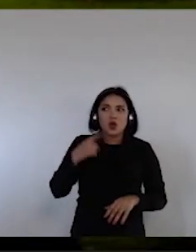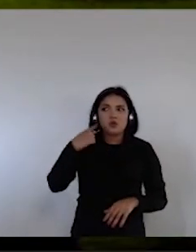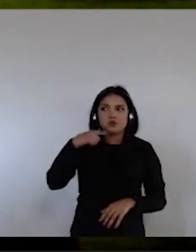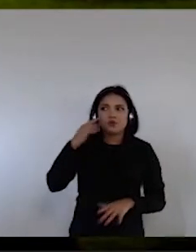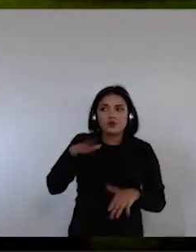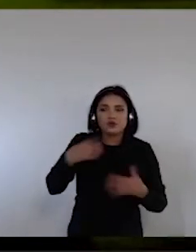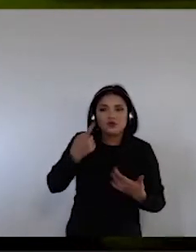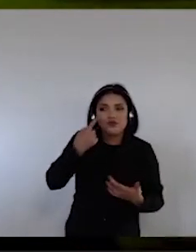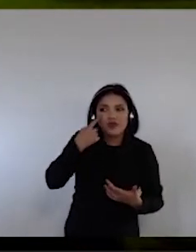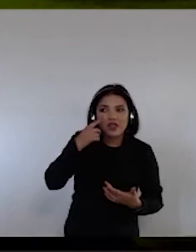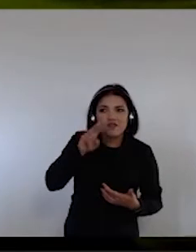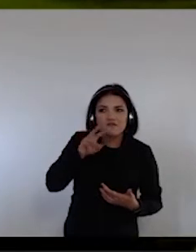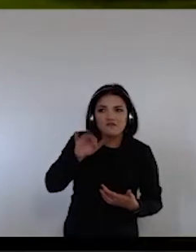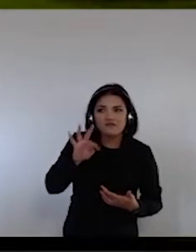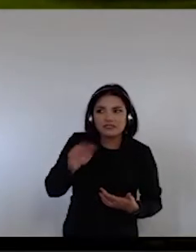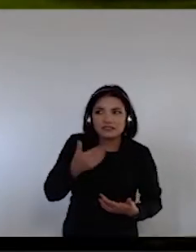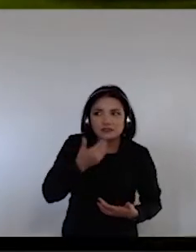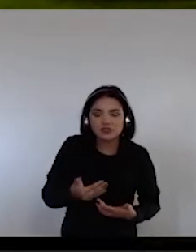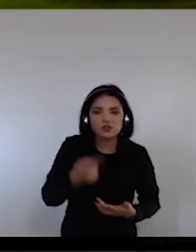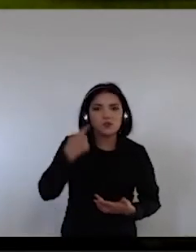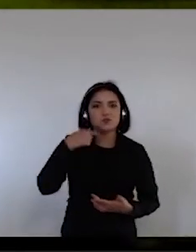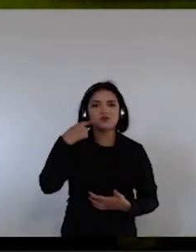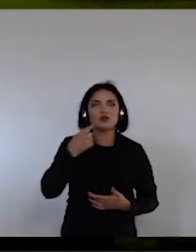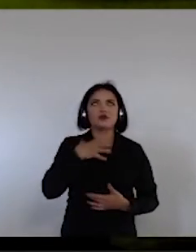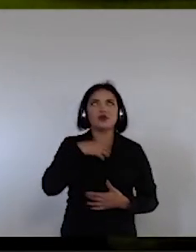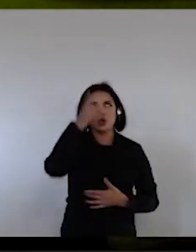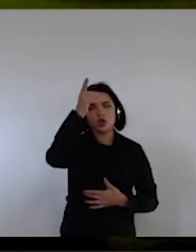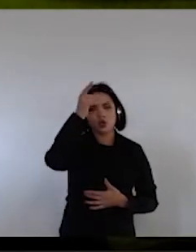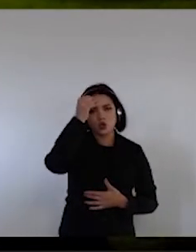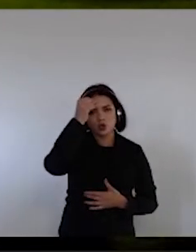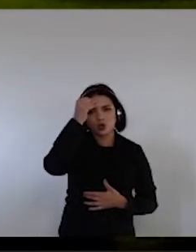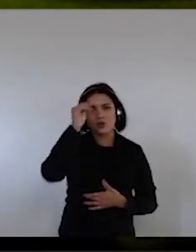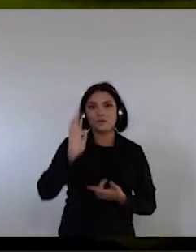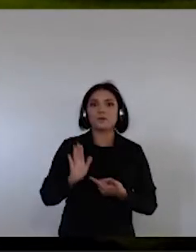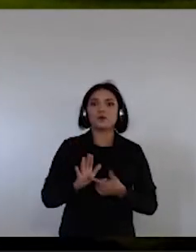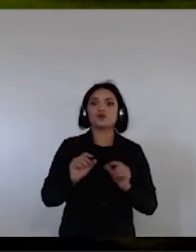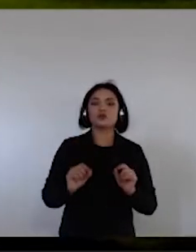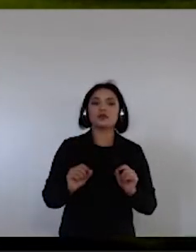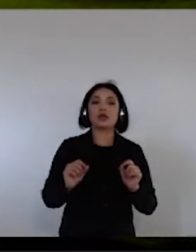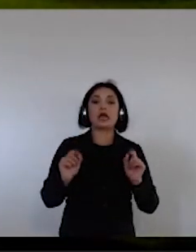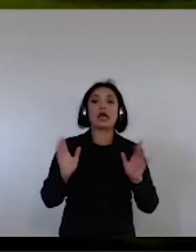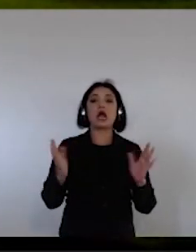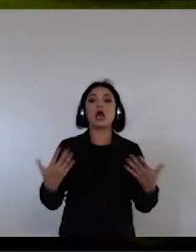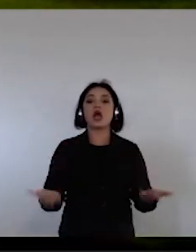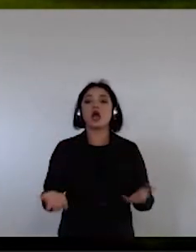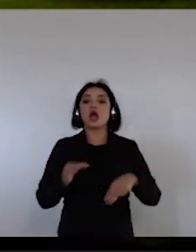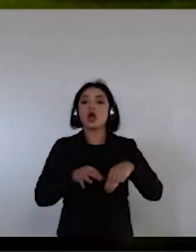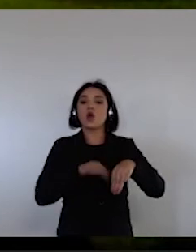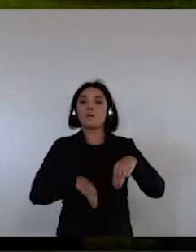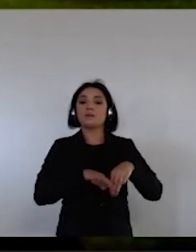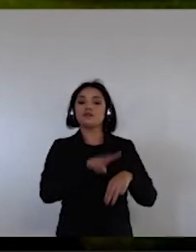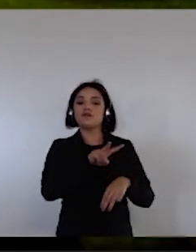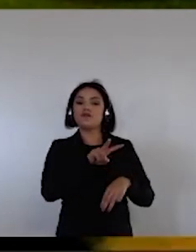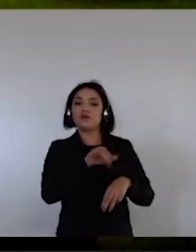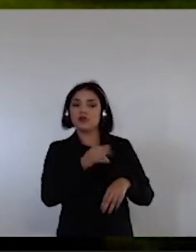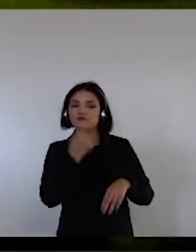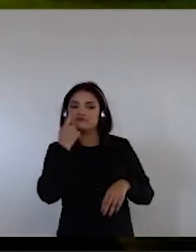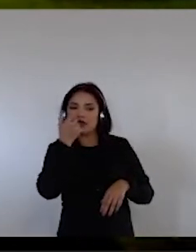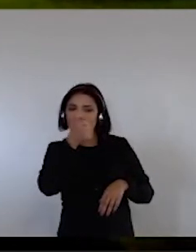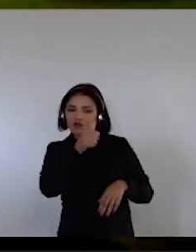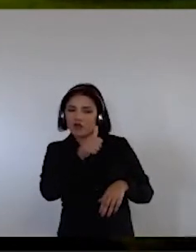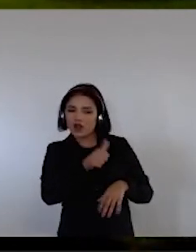eu te pergunto, com relação a essa questão das vistas, você acha que nós não tínhamos